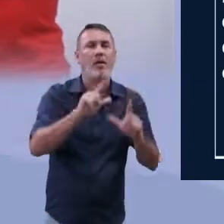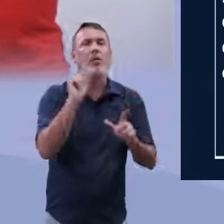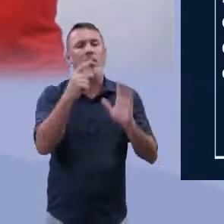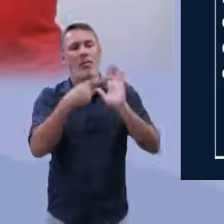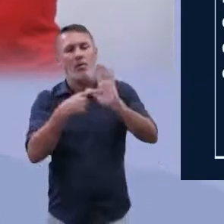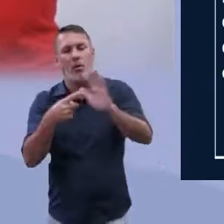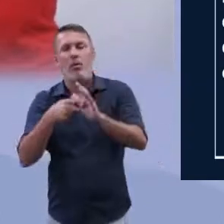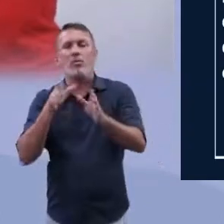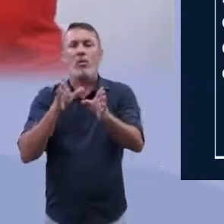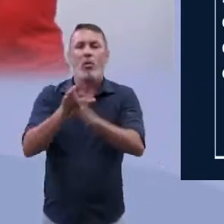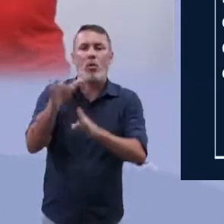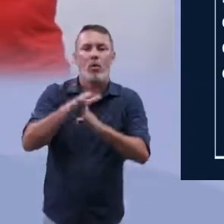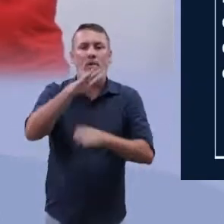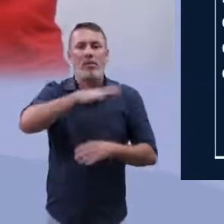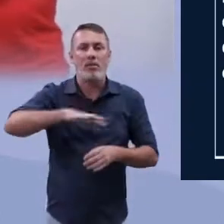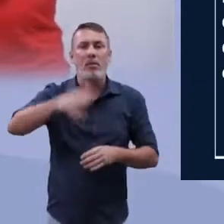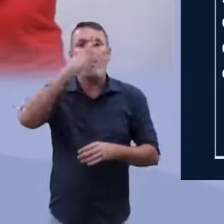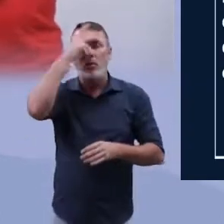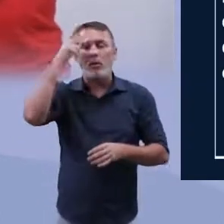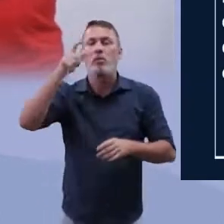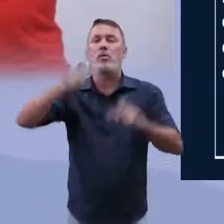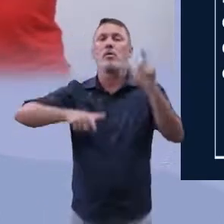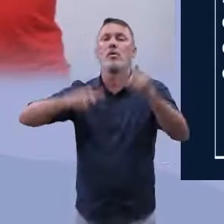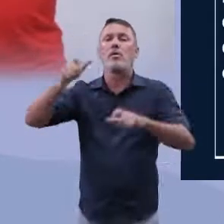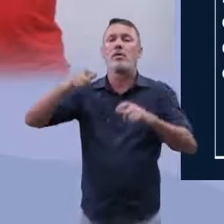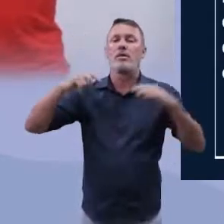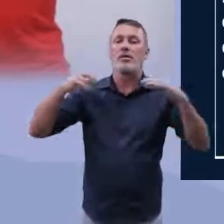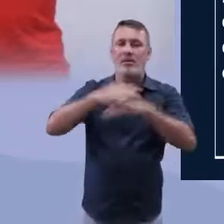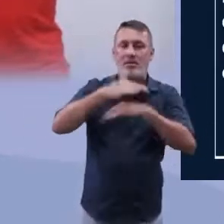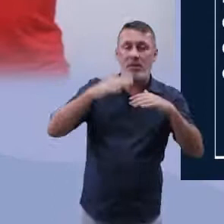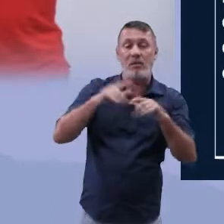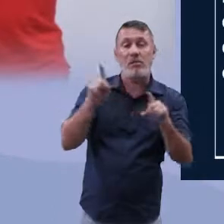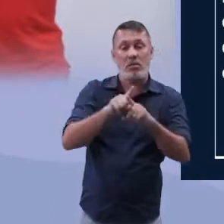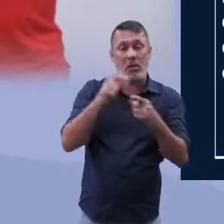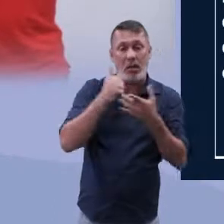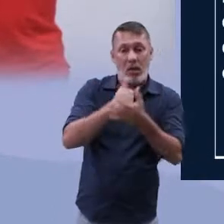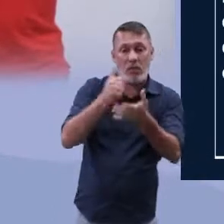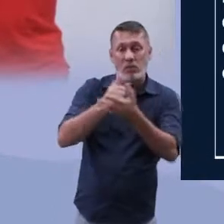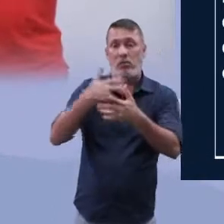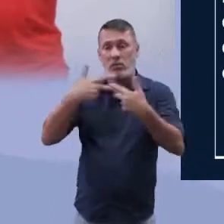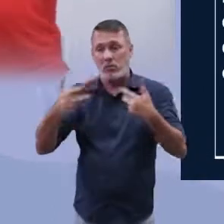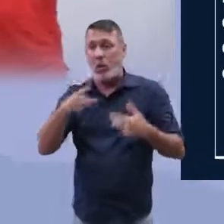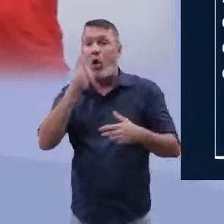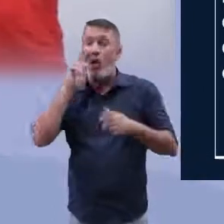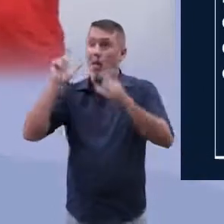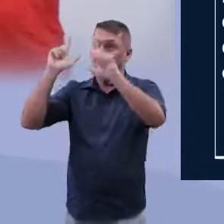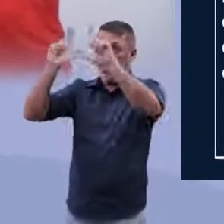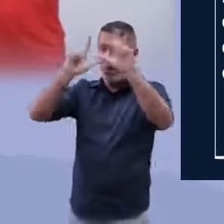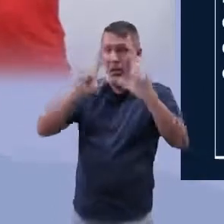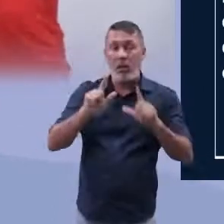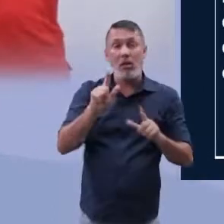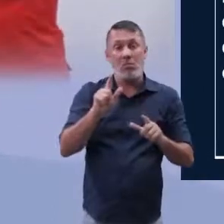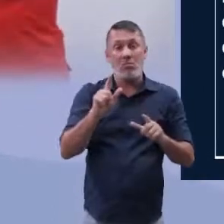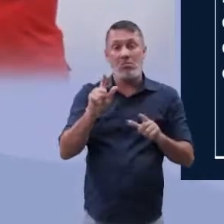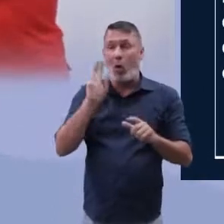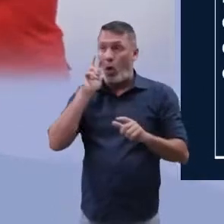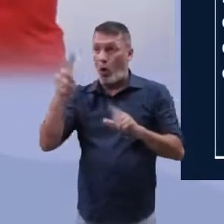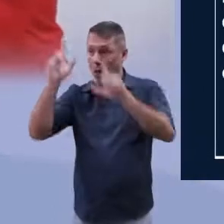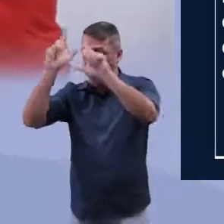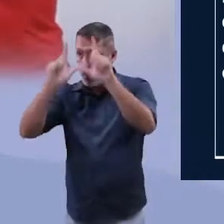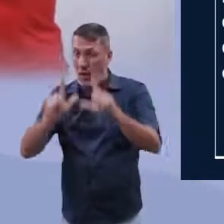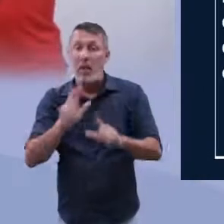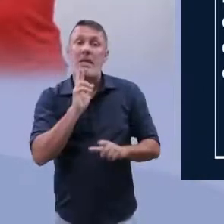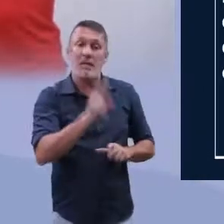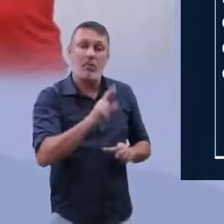usadas para orientar os usuários do espaço urbano. Essa placa especificamente tem a função de avisar que somente. Quando for placa, você pode dar uma conferida